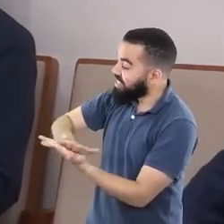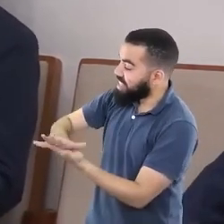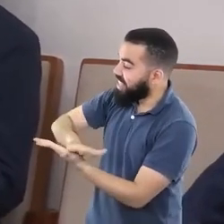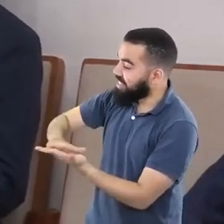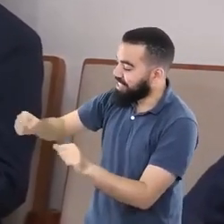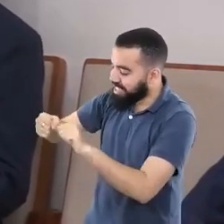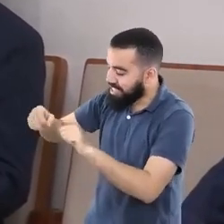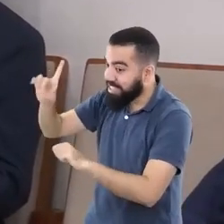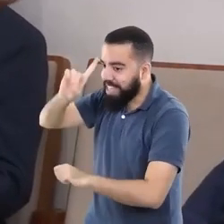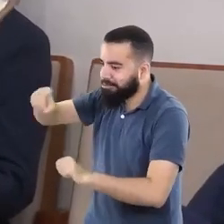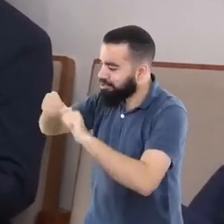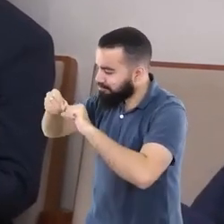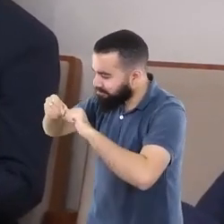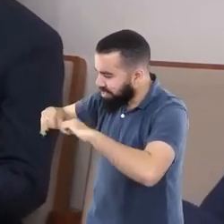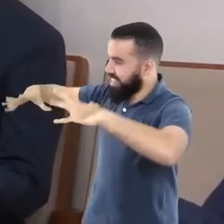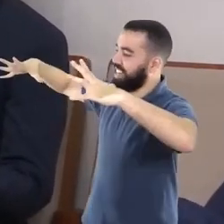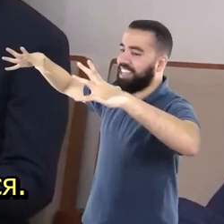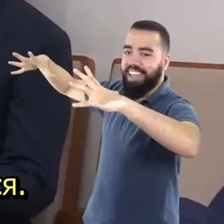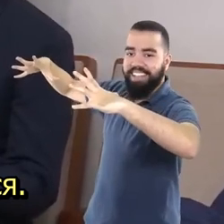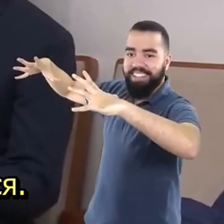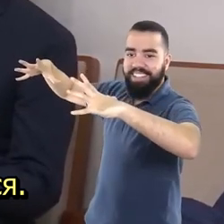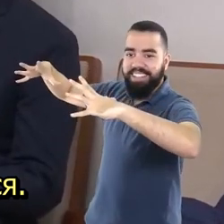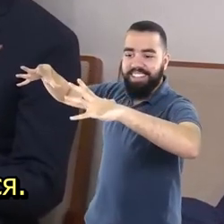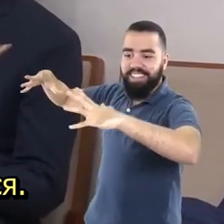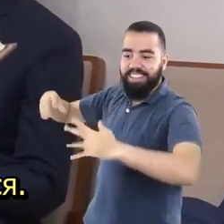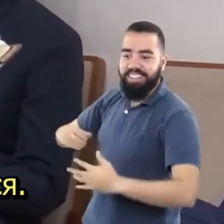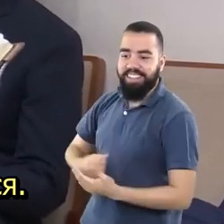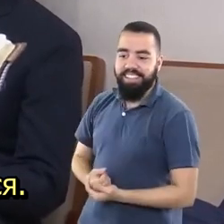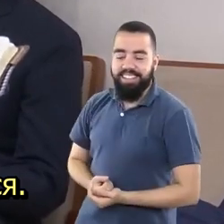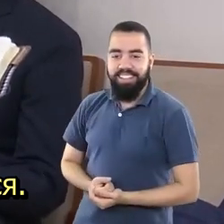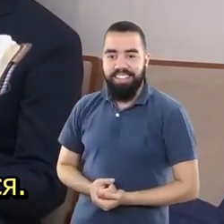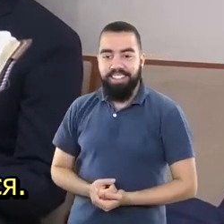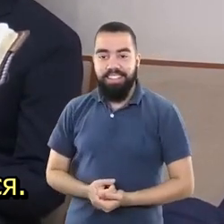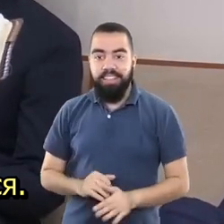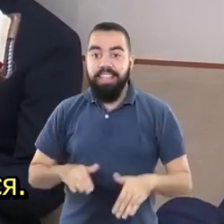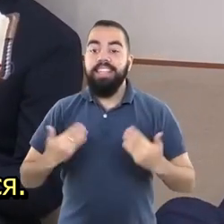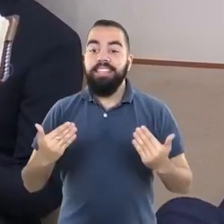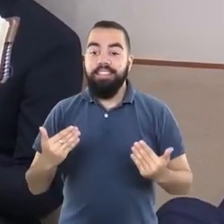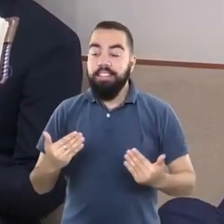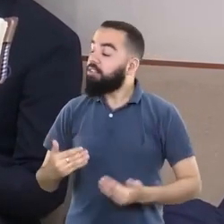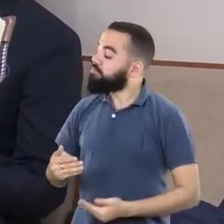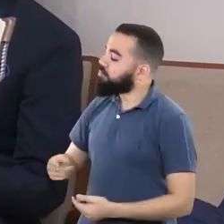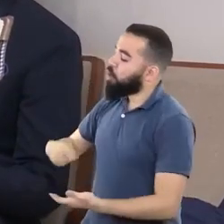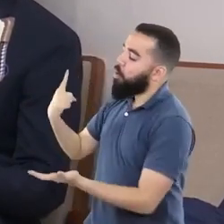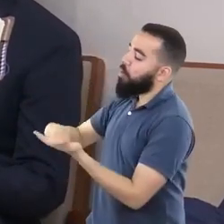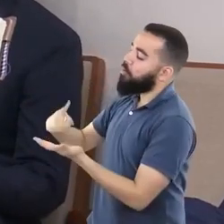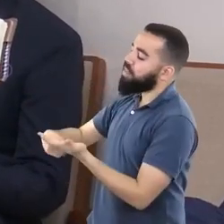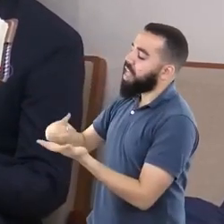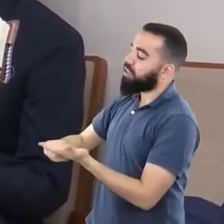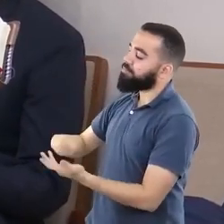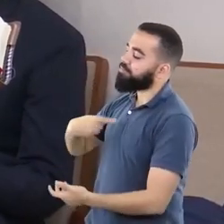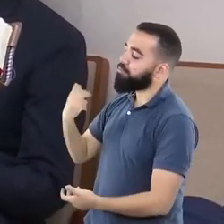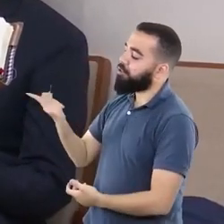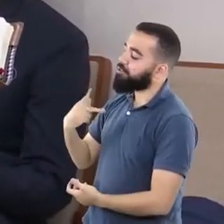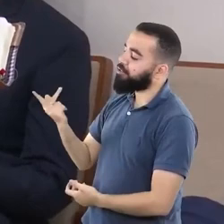chamar a existência o que não tem mais nada aí. Vamos fazer o seguinte: nós vamos orar junto. Eu vou orar com você uma